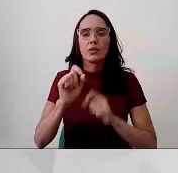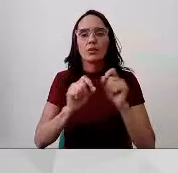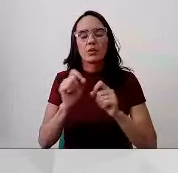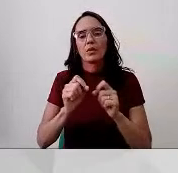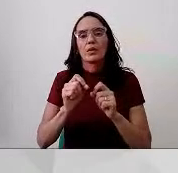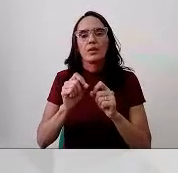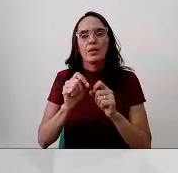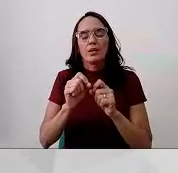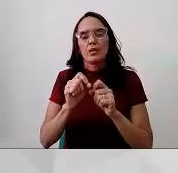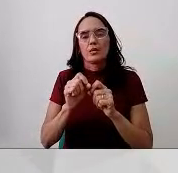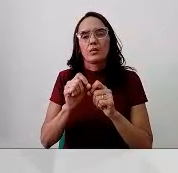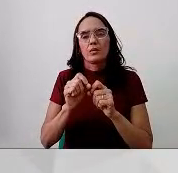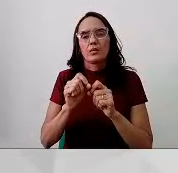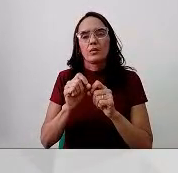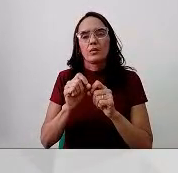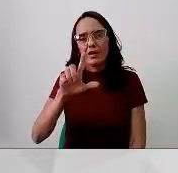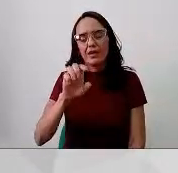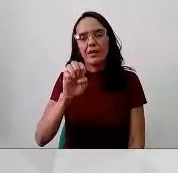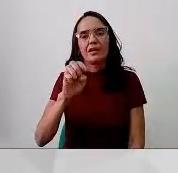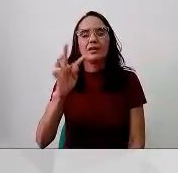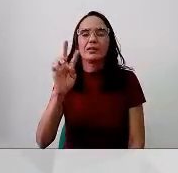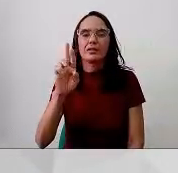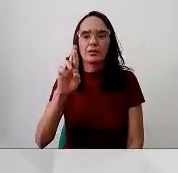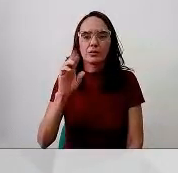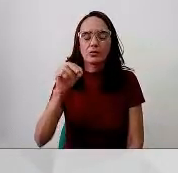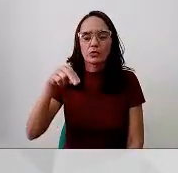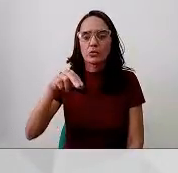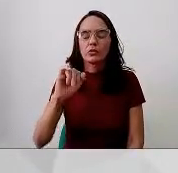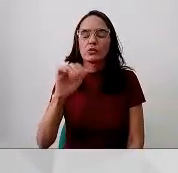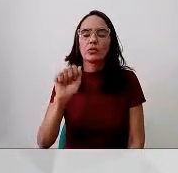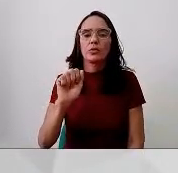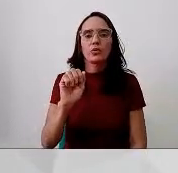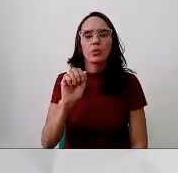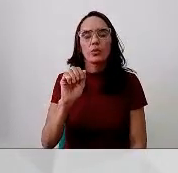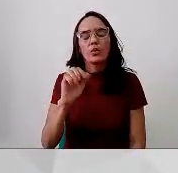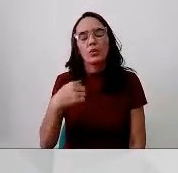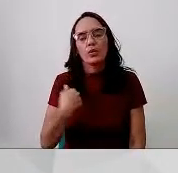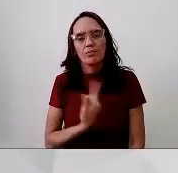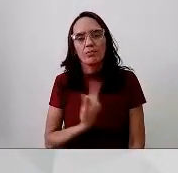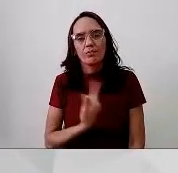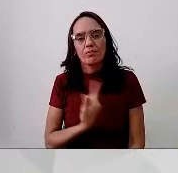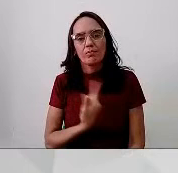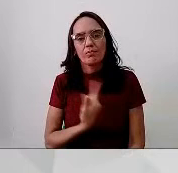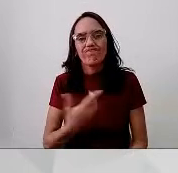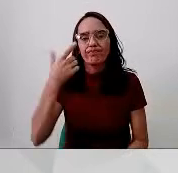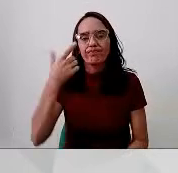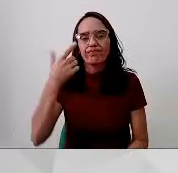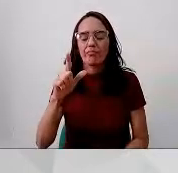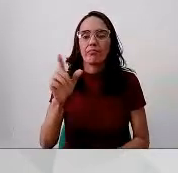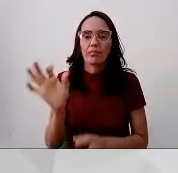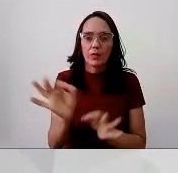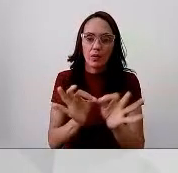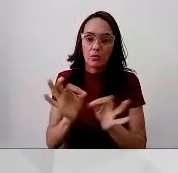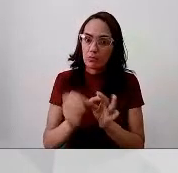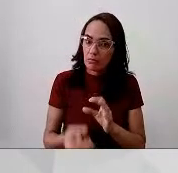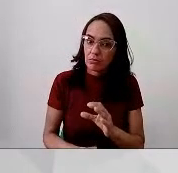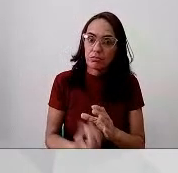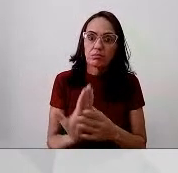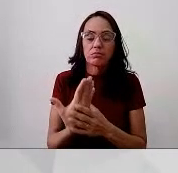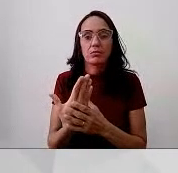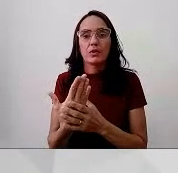conseguiram implementar, né, alguns neurônios desse tipo aqui, né, que é o neurônio